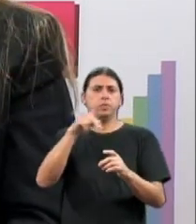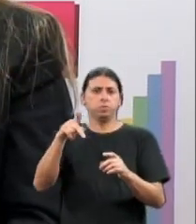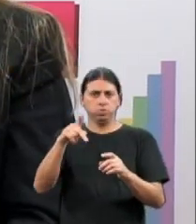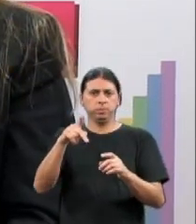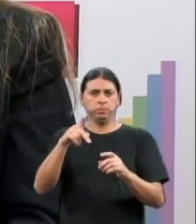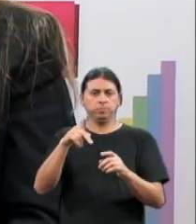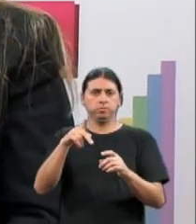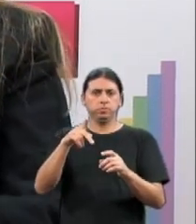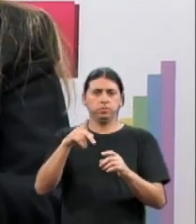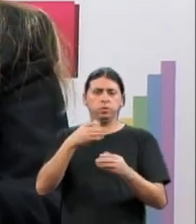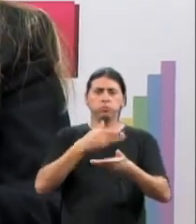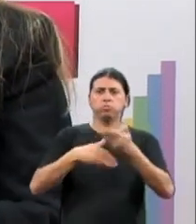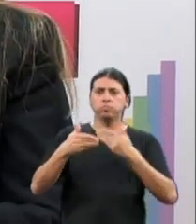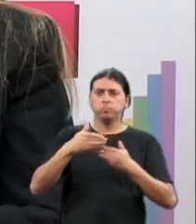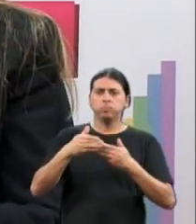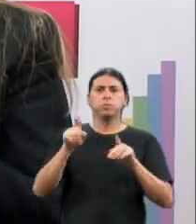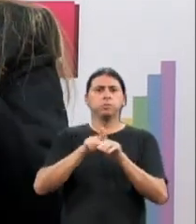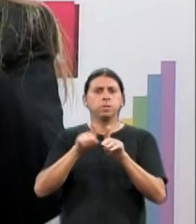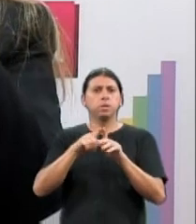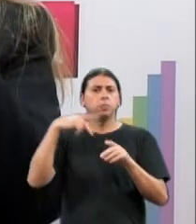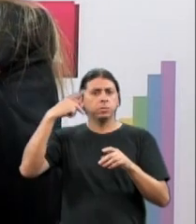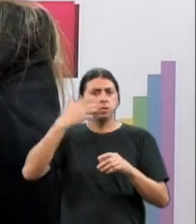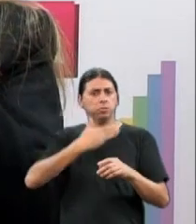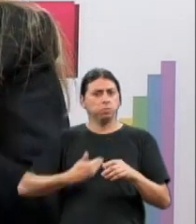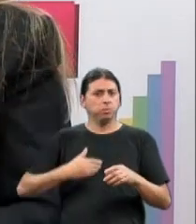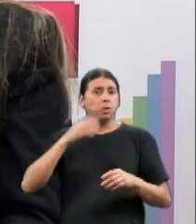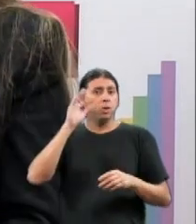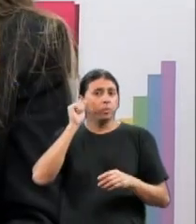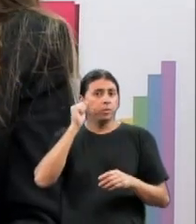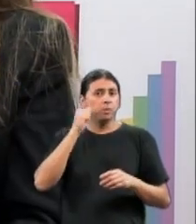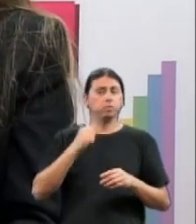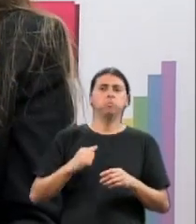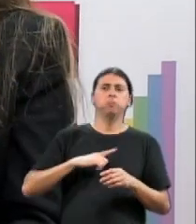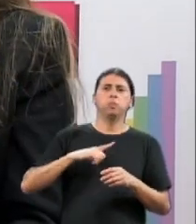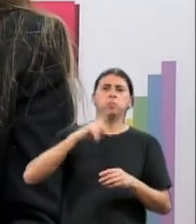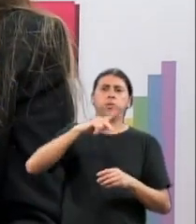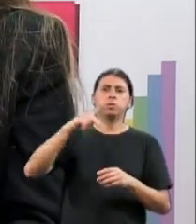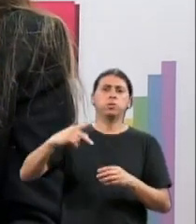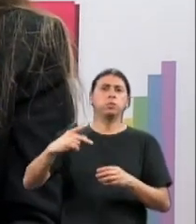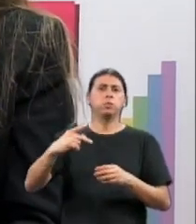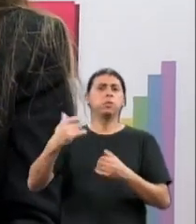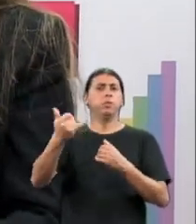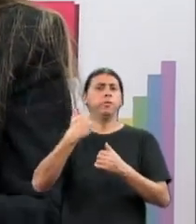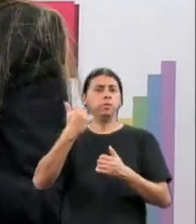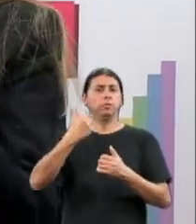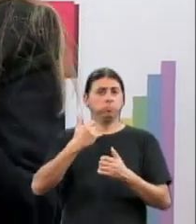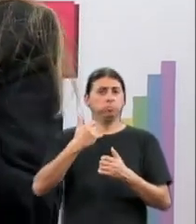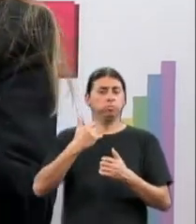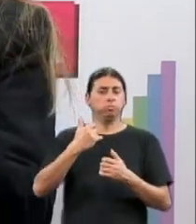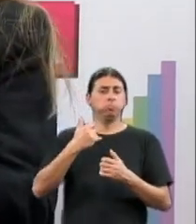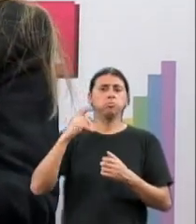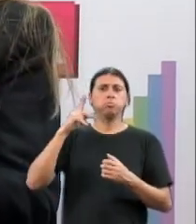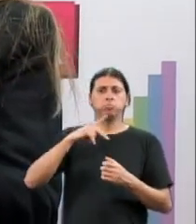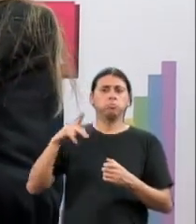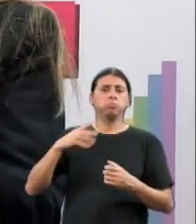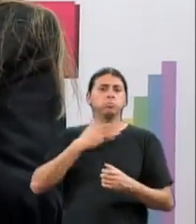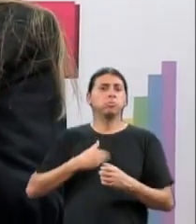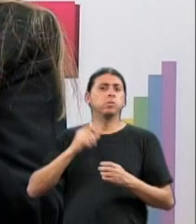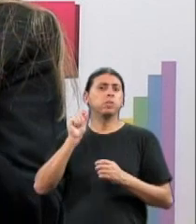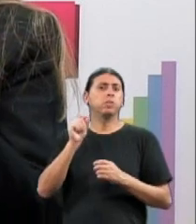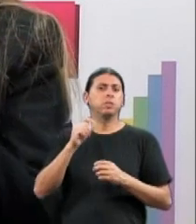professor, quando elas se propõem a ouvir o que o professor tem a dizer, o que o